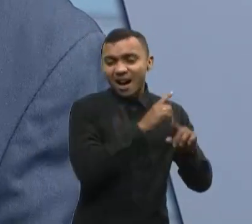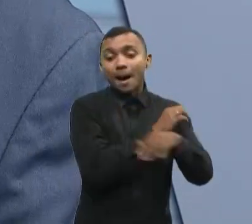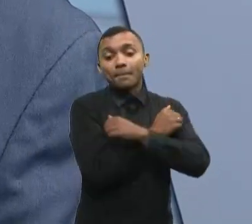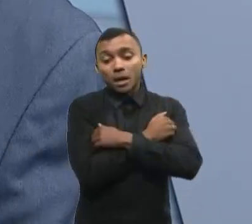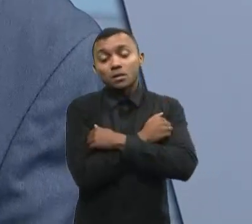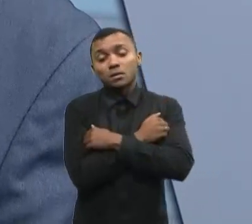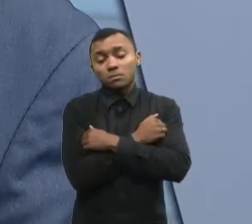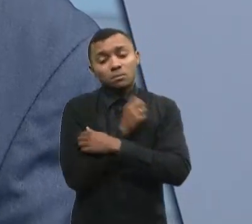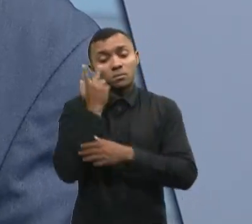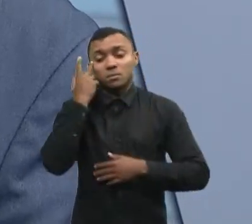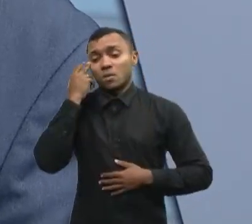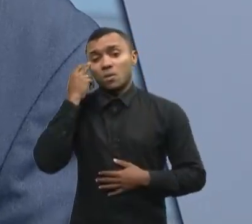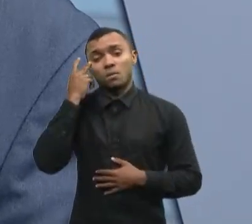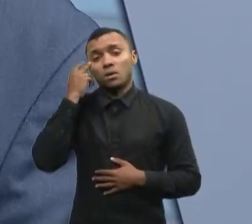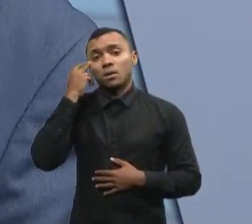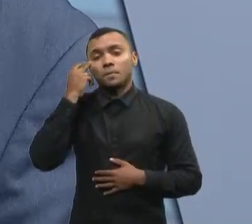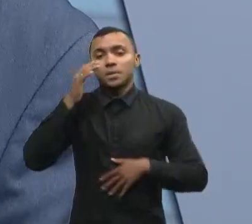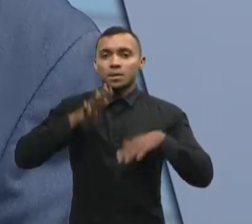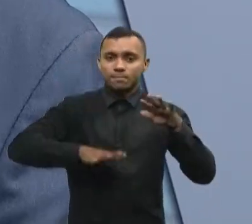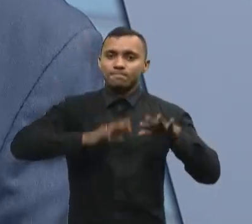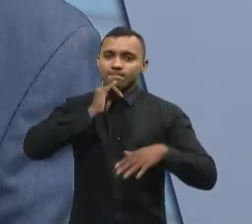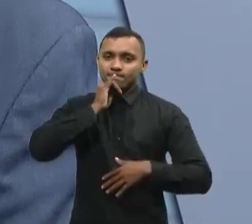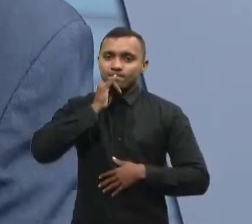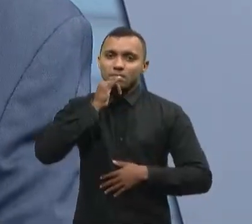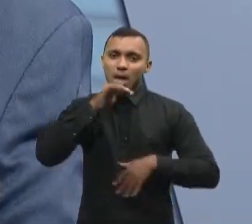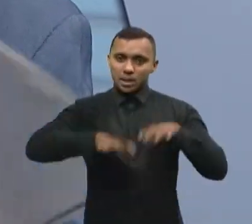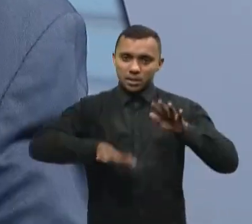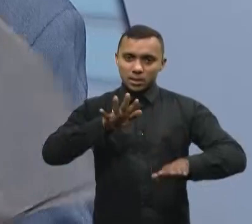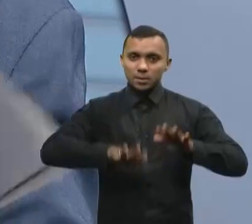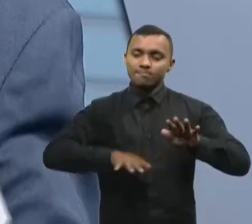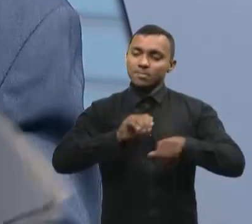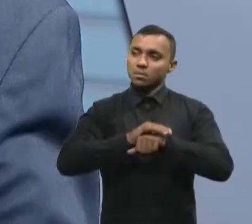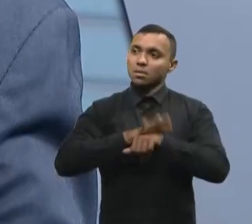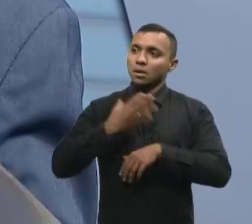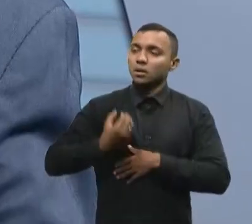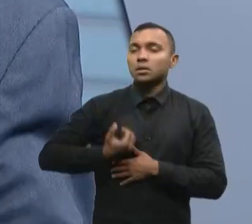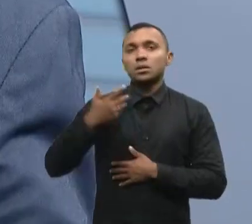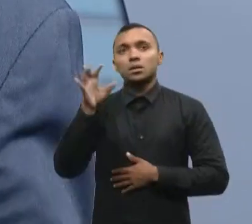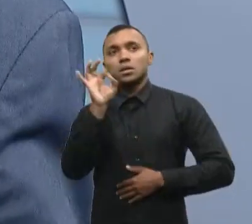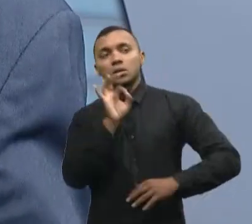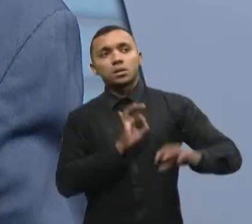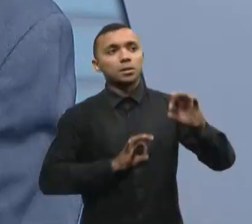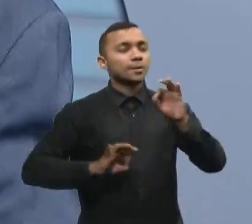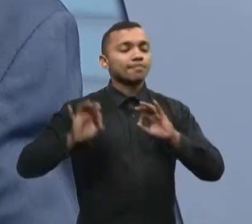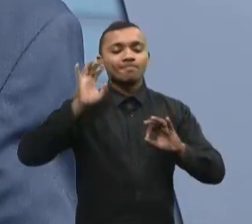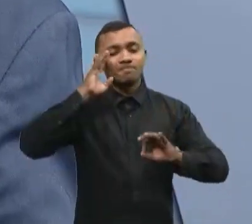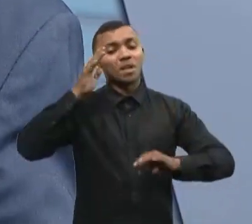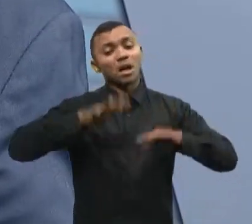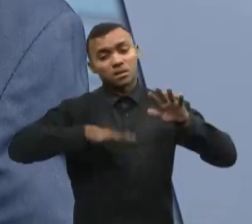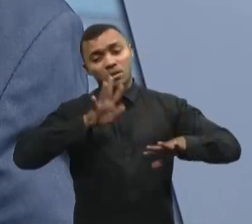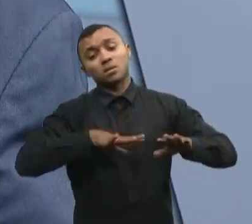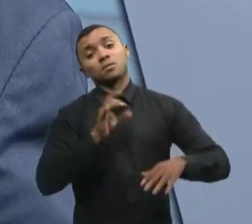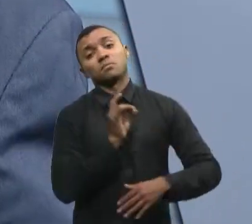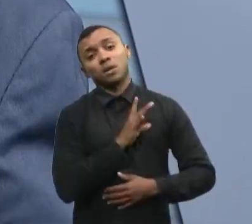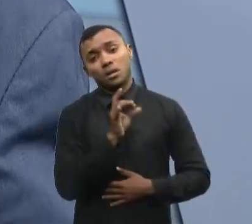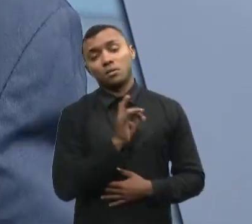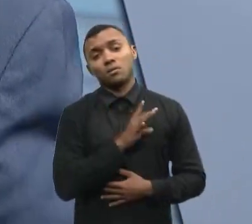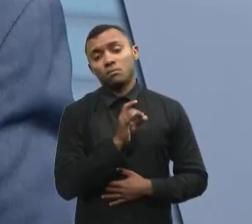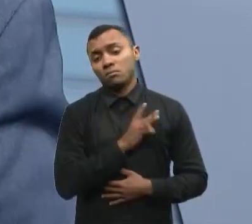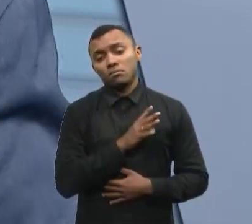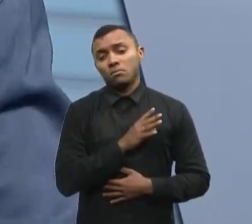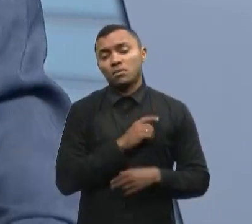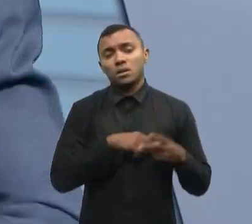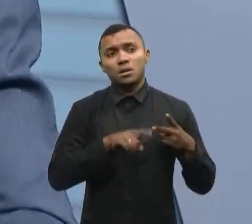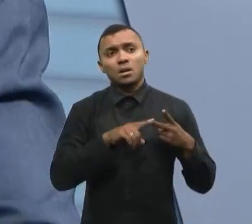inclusive, enquanto pessoa, nas nossas organizações, a gente tem medo, ou é um